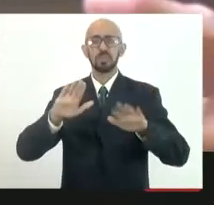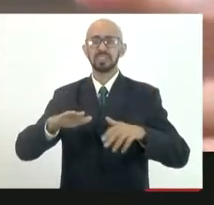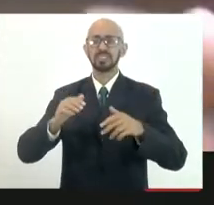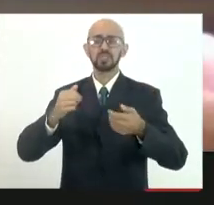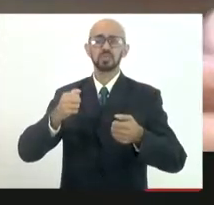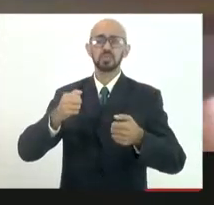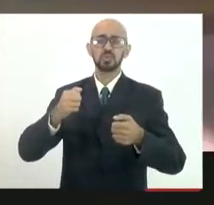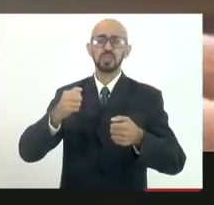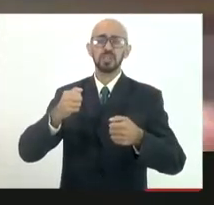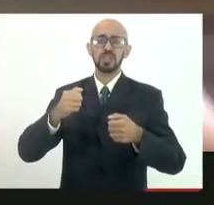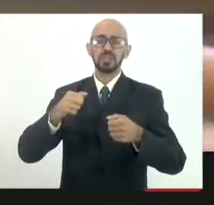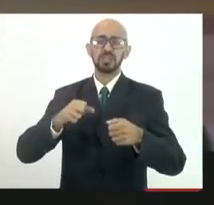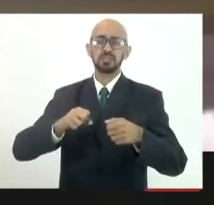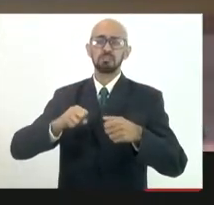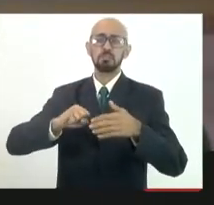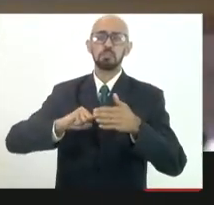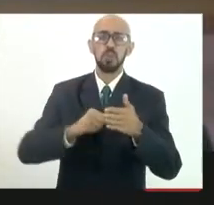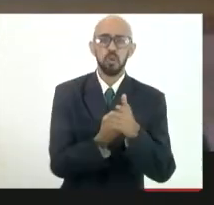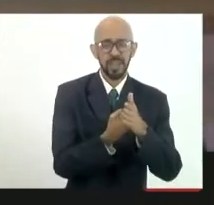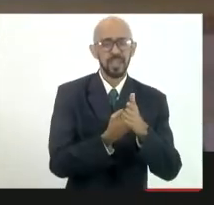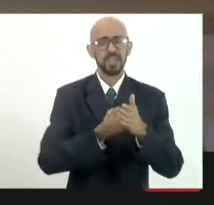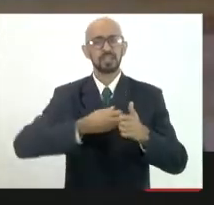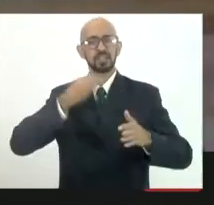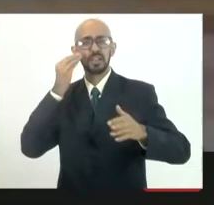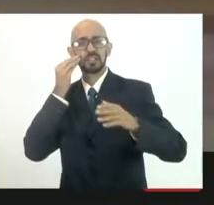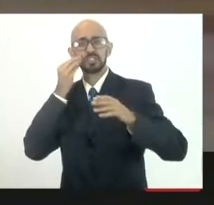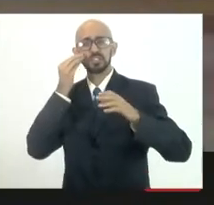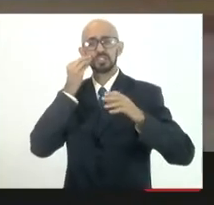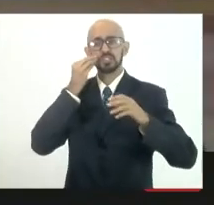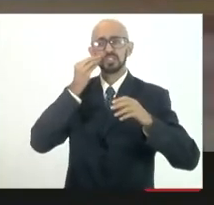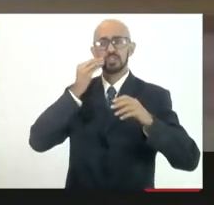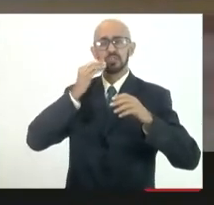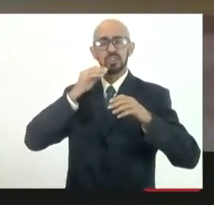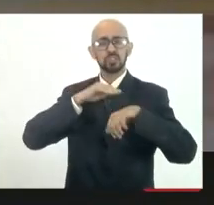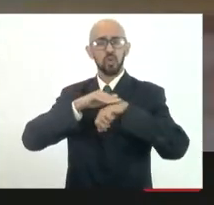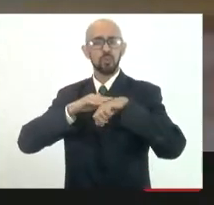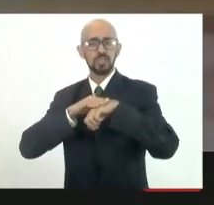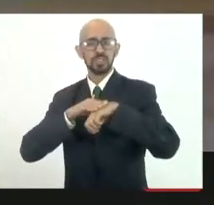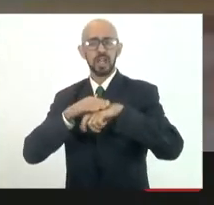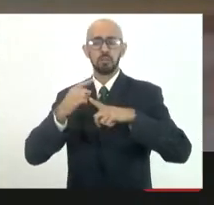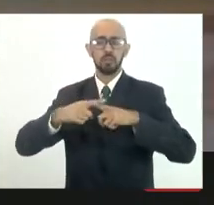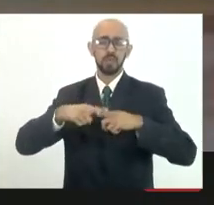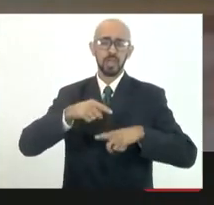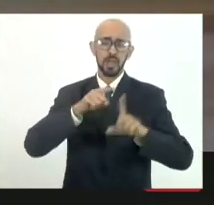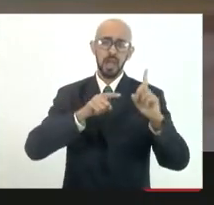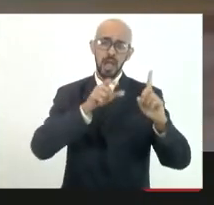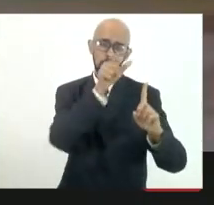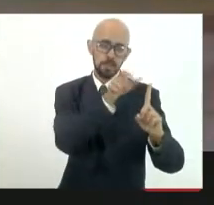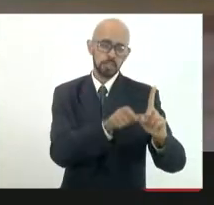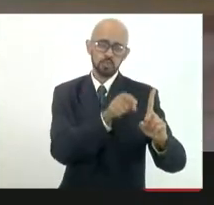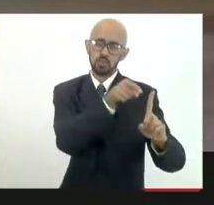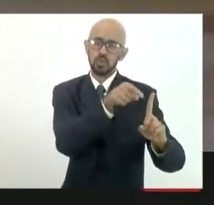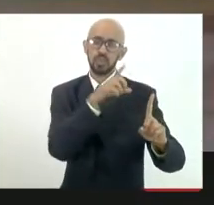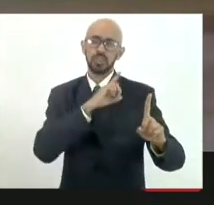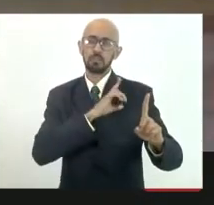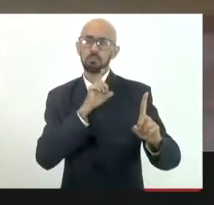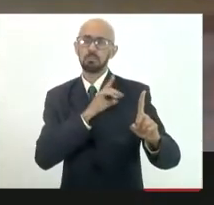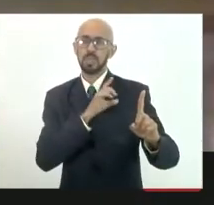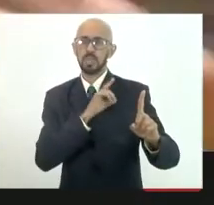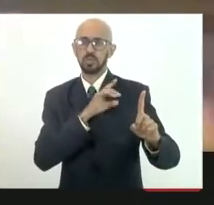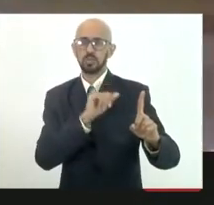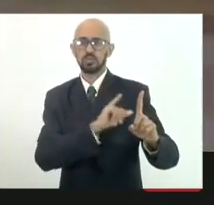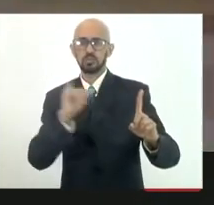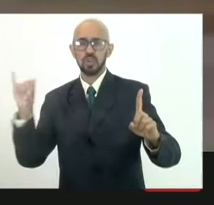debate promocional em um cenário em que as pessoas estão morrendo de medo ou estão obrigadas a